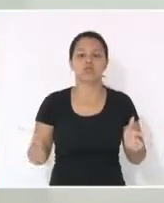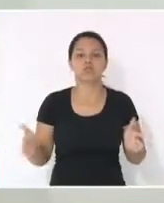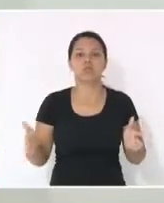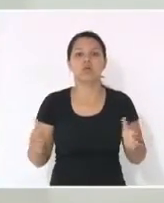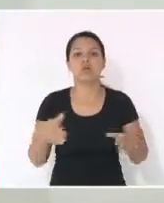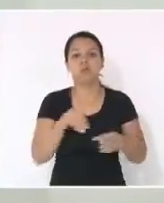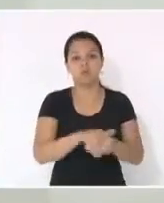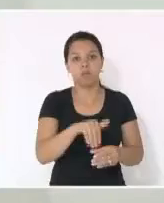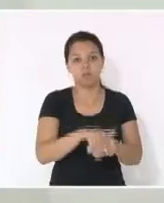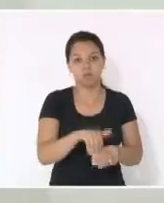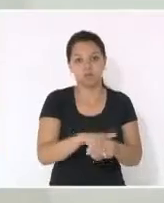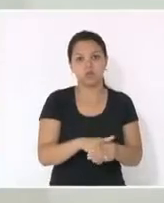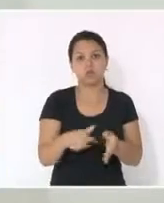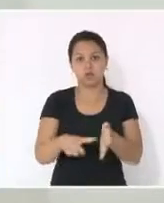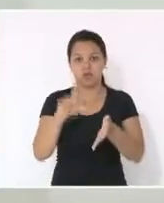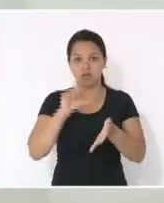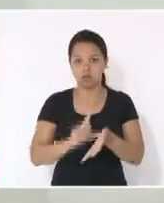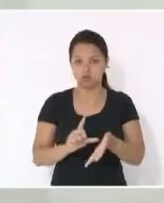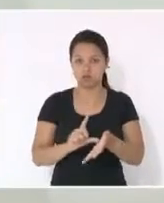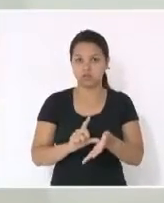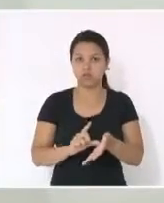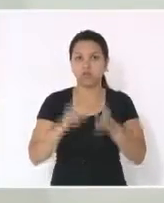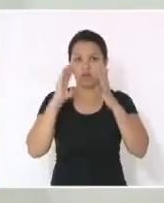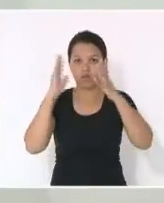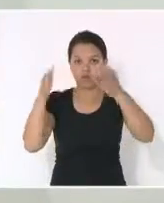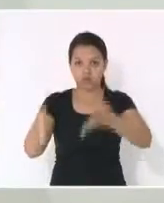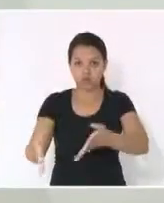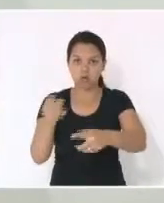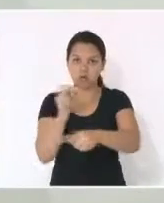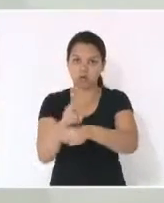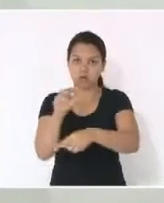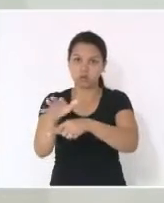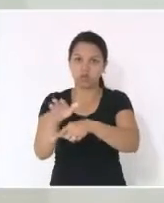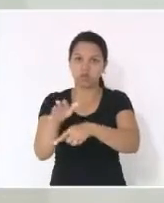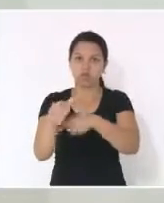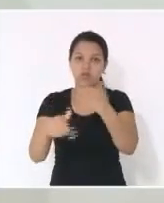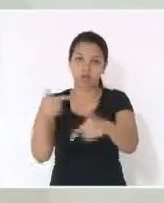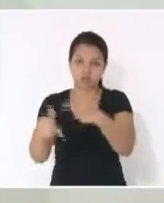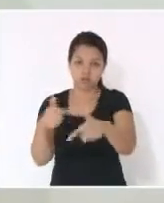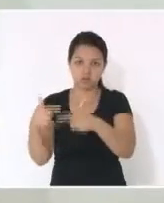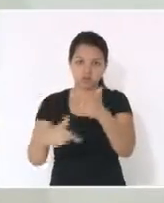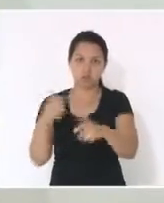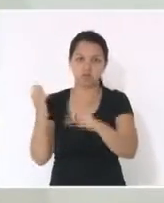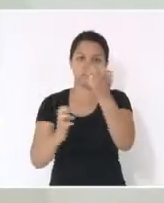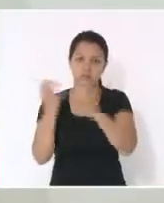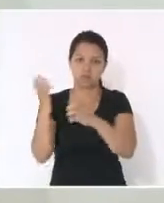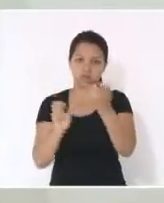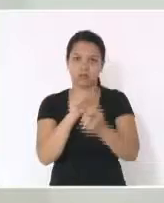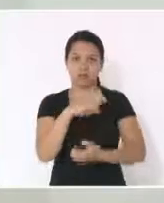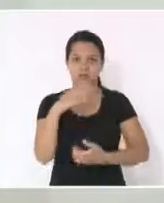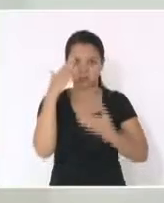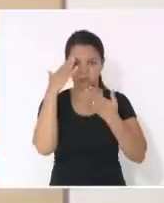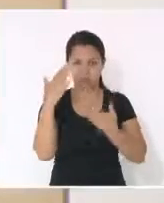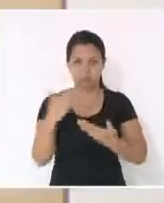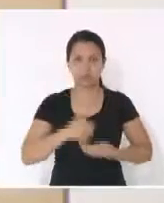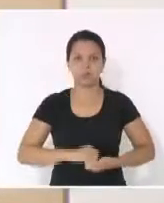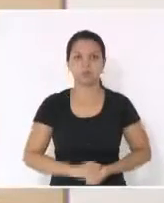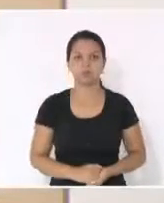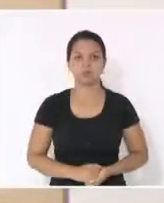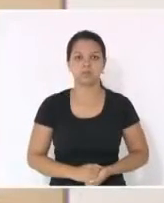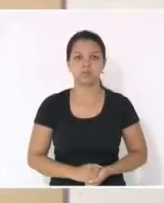com foco na geração de emprego e também no empreendedorismo de santa catarina era isso o deputado silva